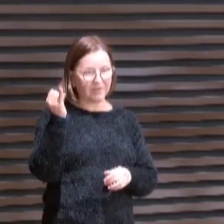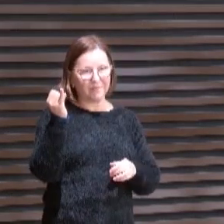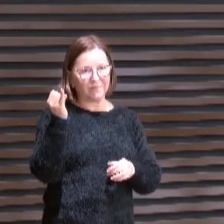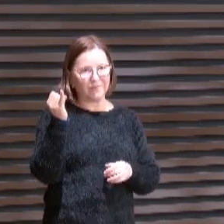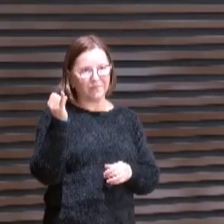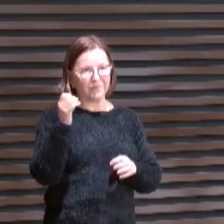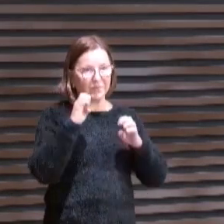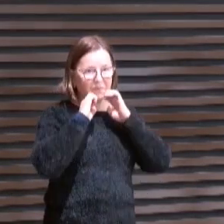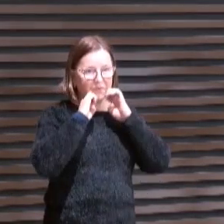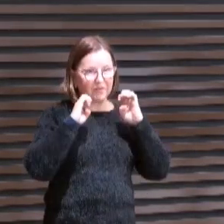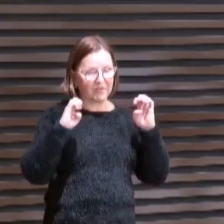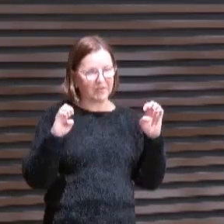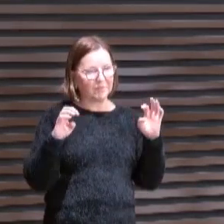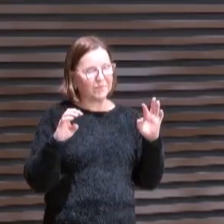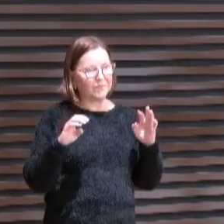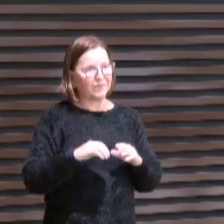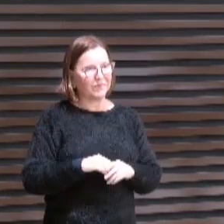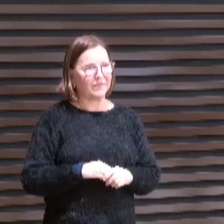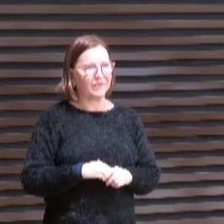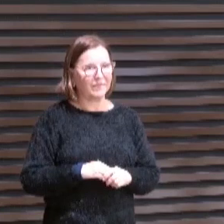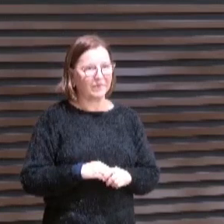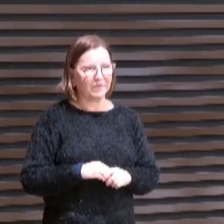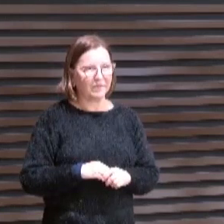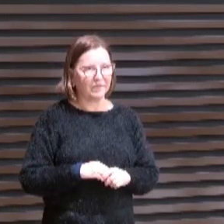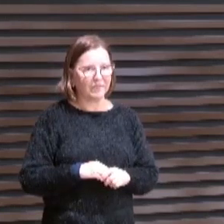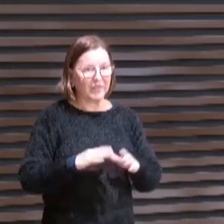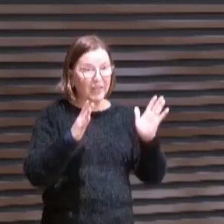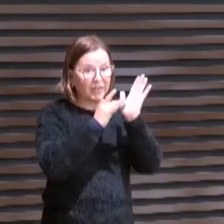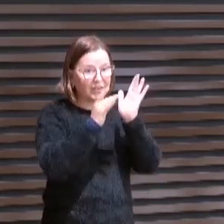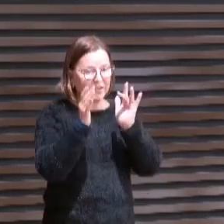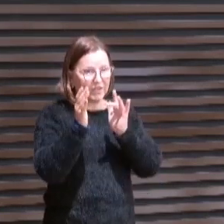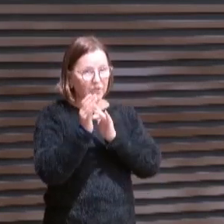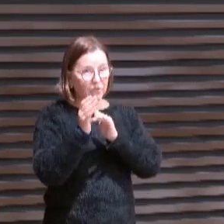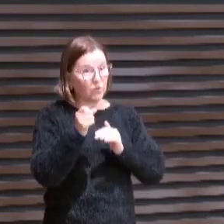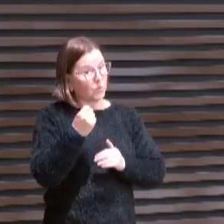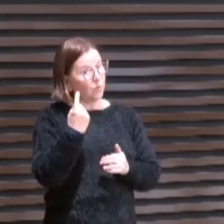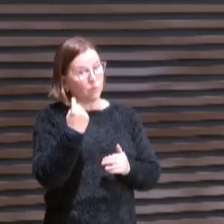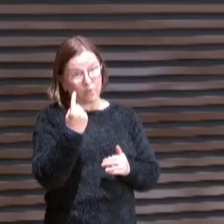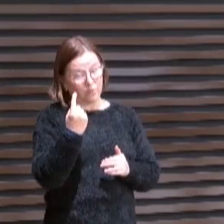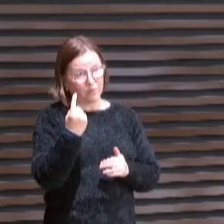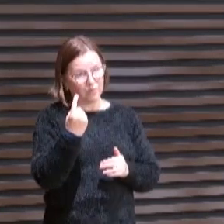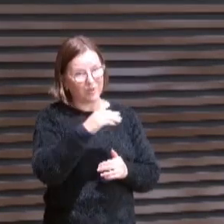no Evangelho é que Jesus não foi a única pessoa a morrer